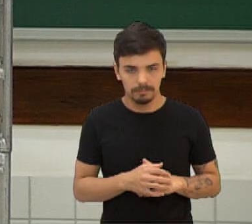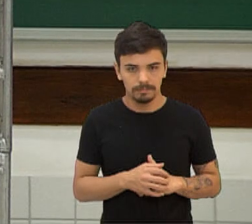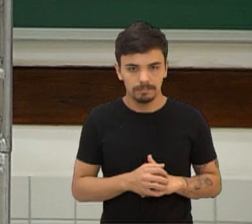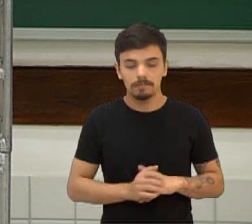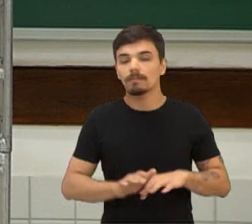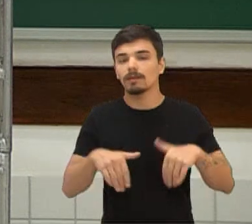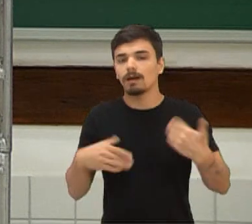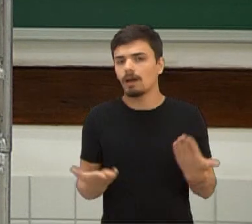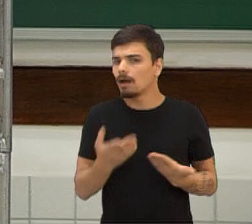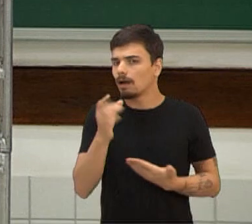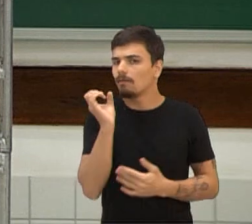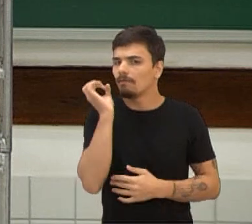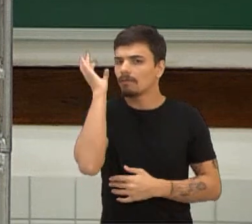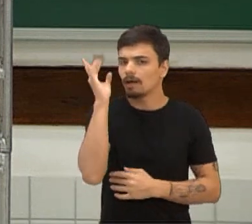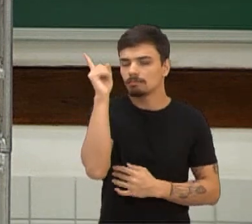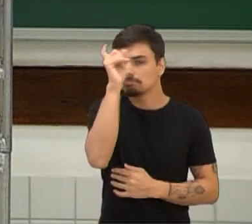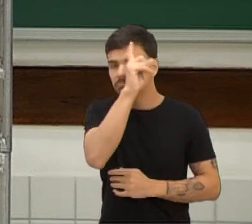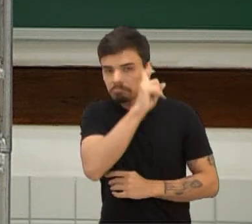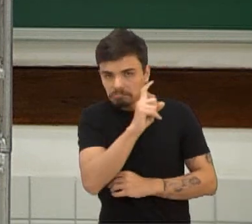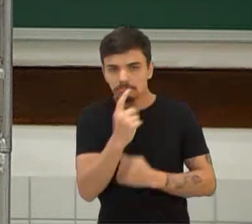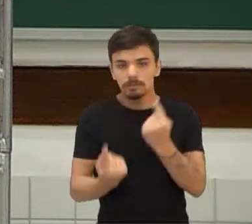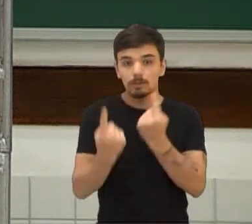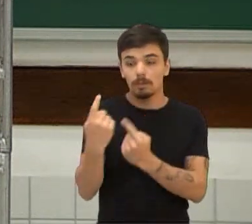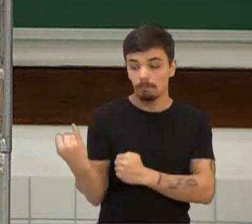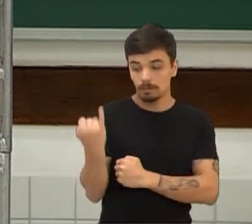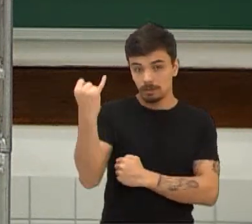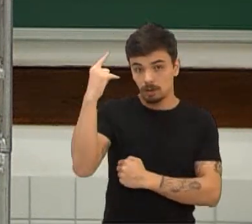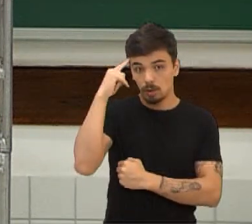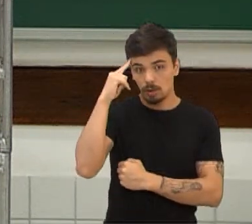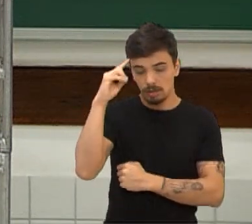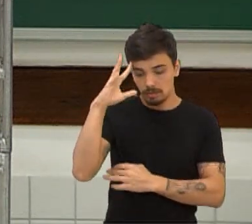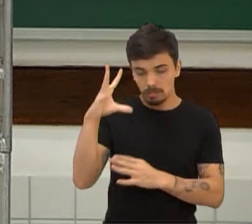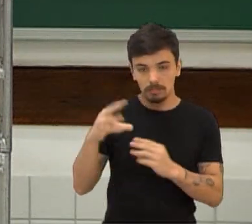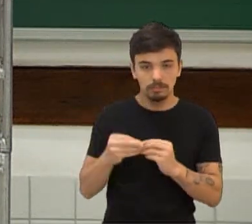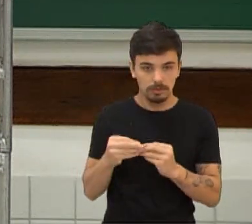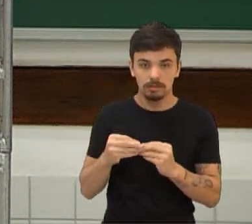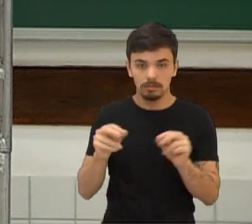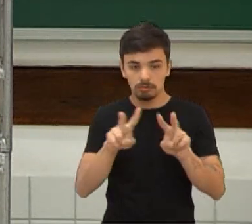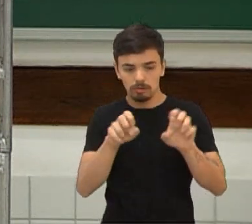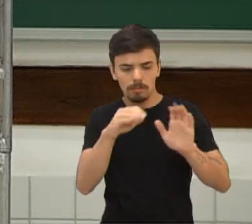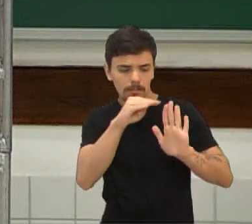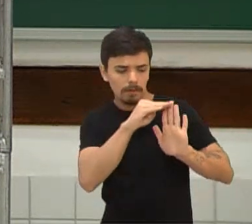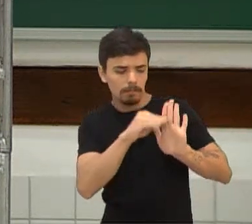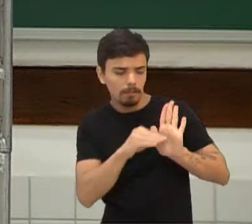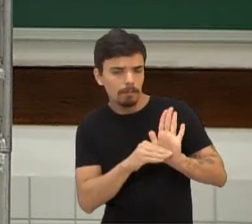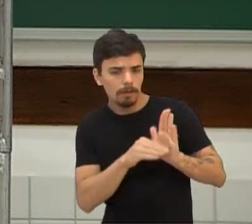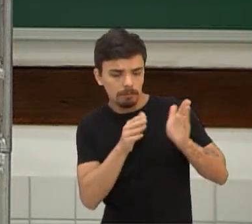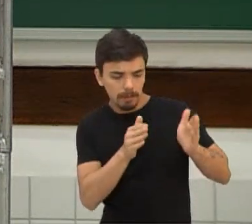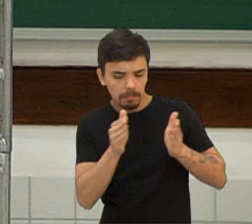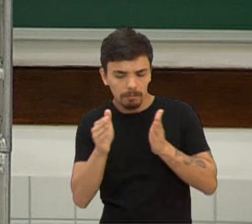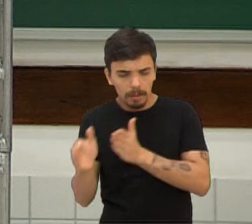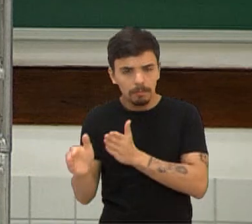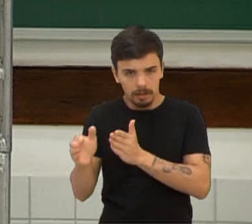E aí, foi fácil, foi difícil, é importante entender a sequência desses direitos, como é que eles aparecem interligados um ao